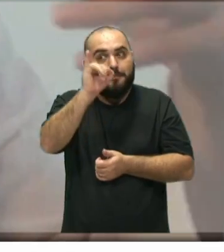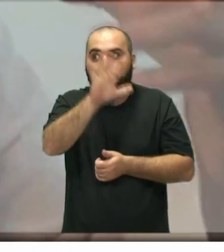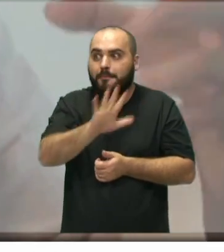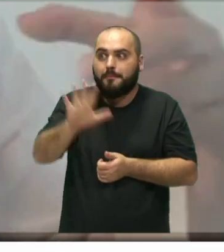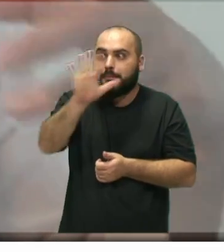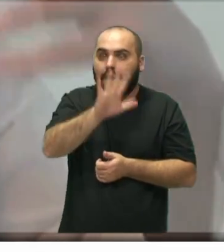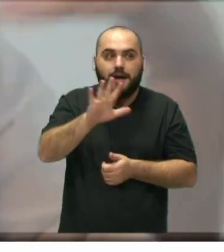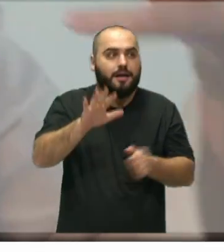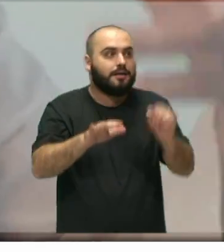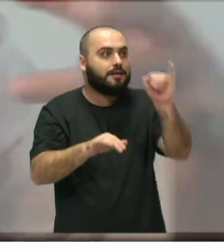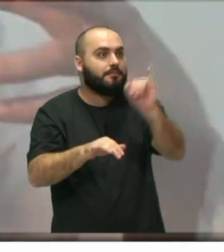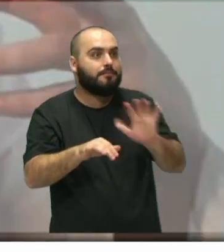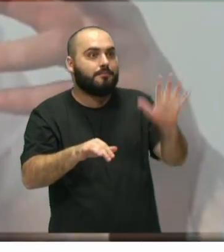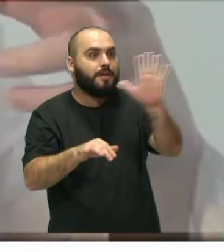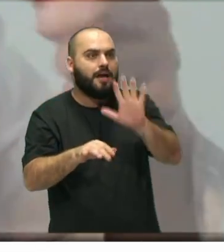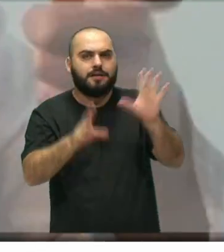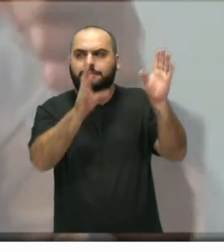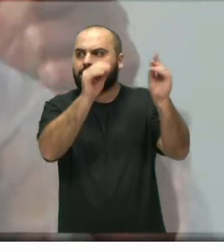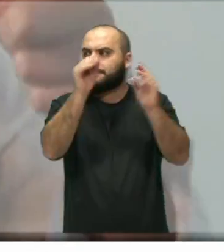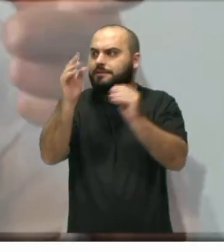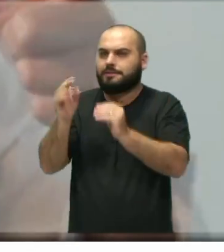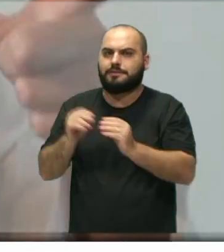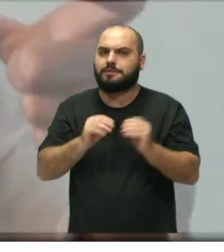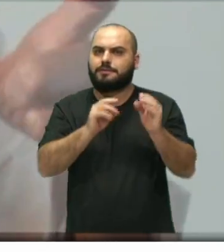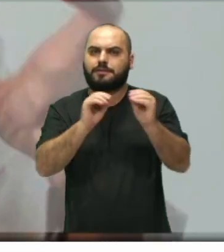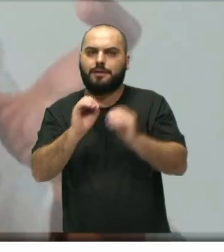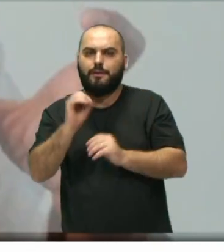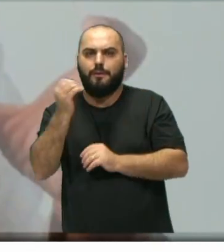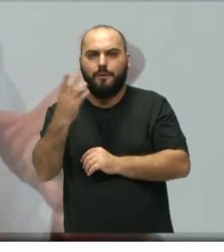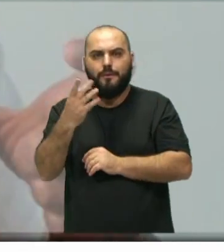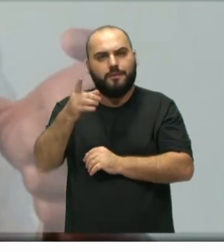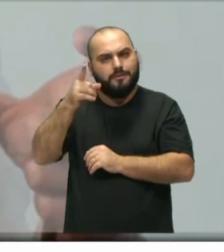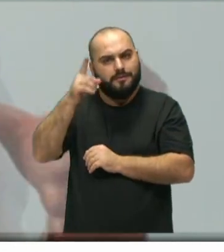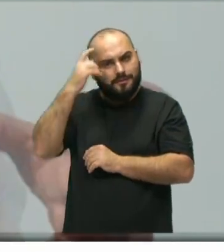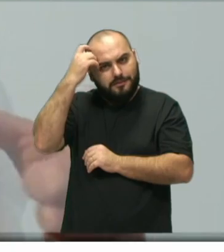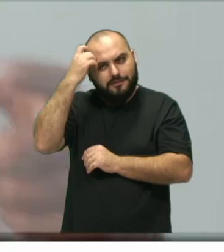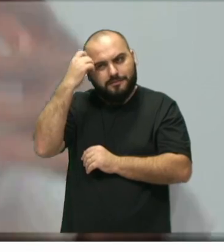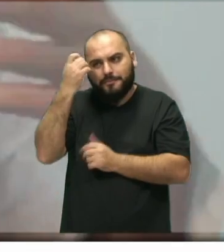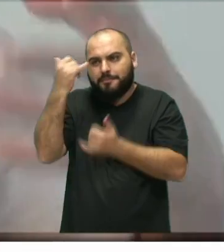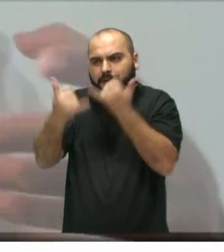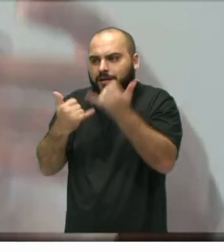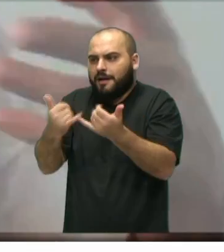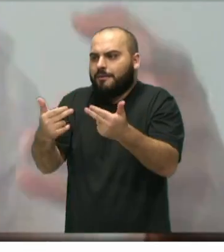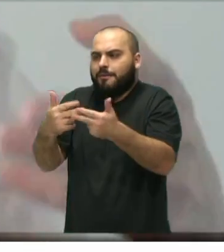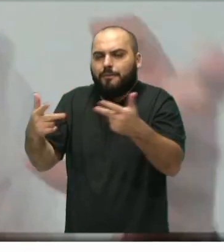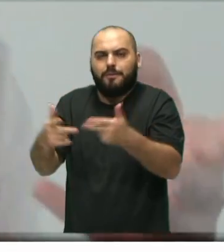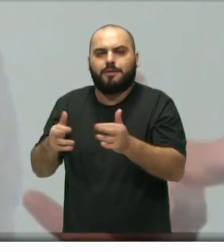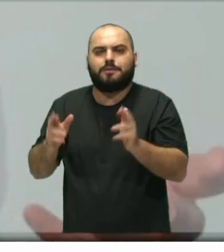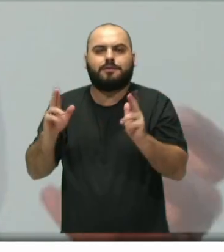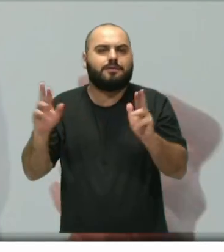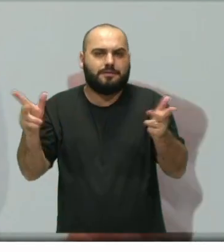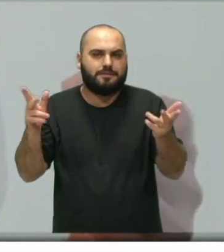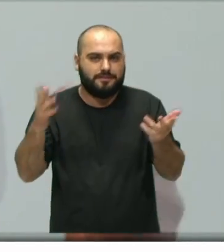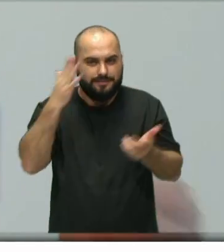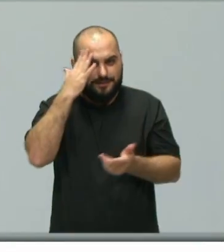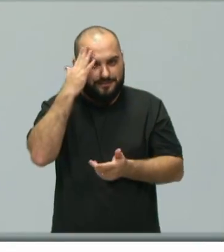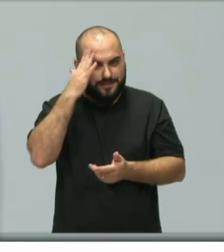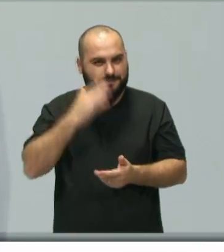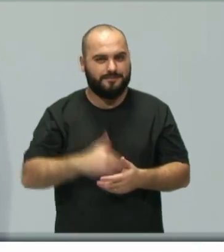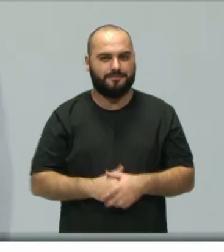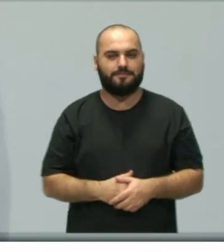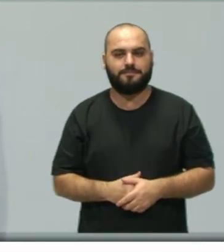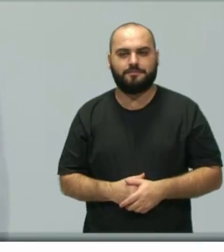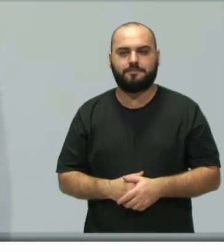de adereços ou de códigos de rotina para brincar e seguir na rotina, né?